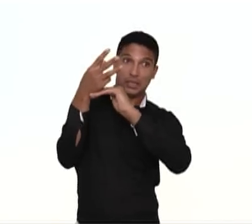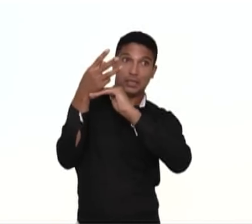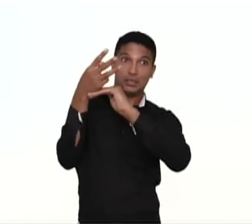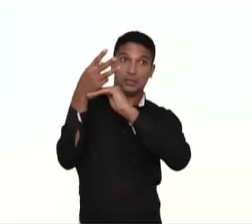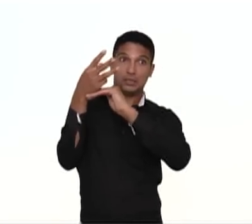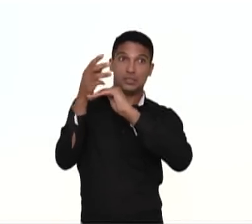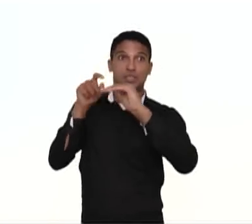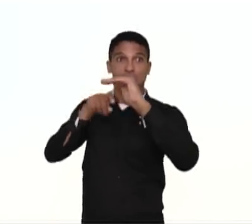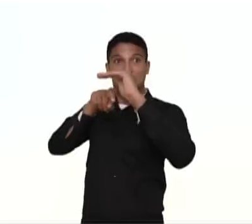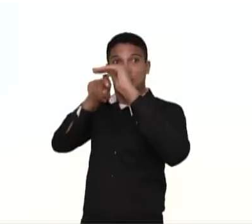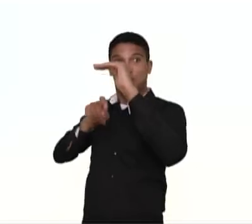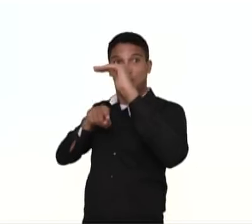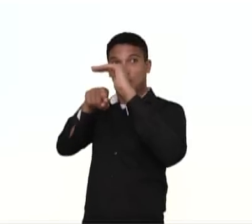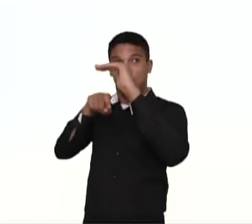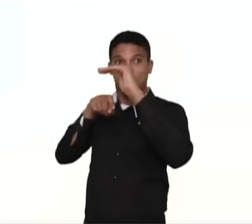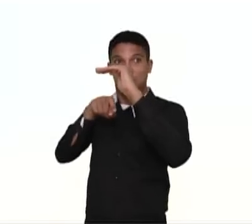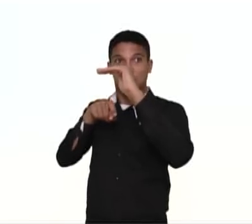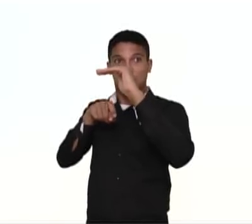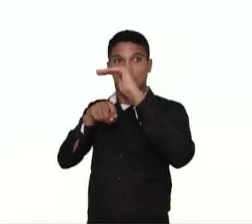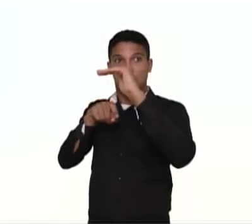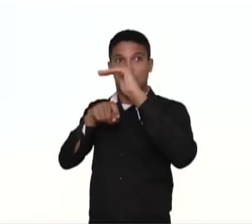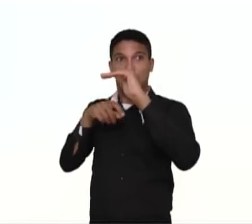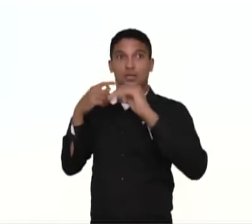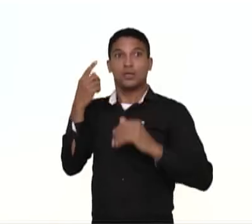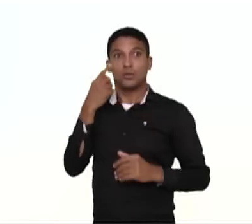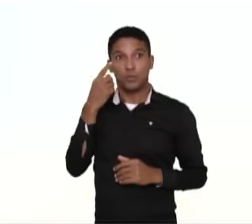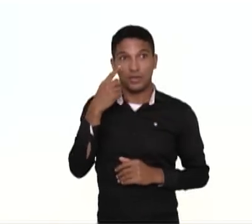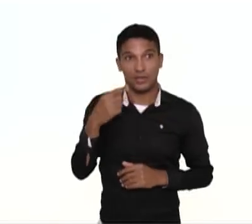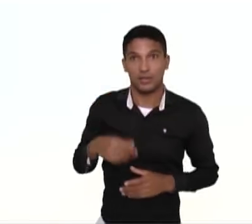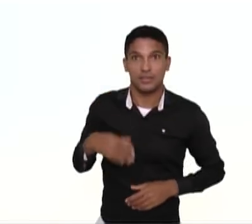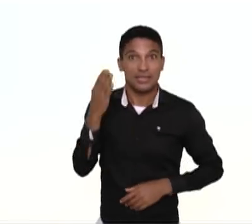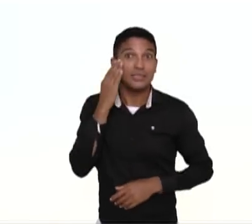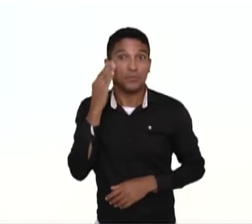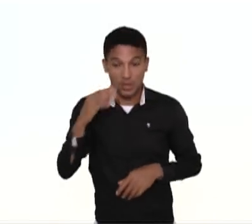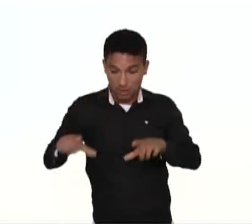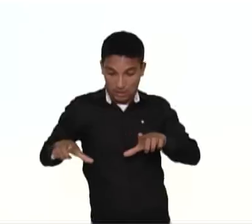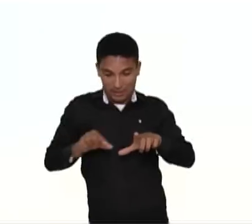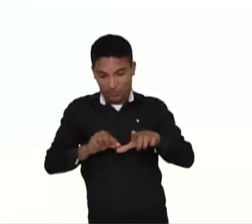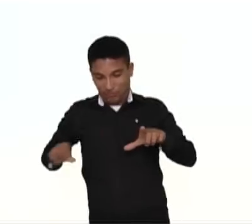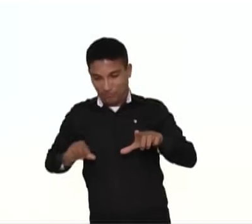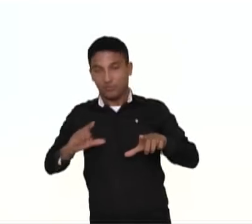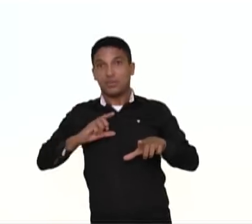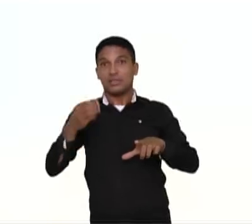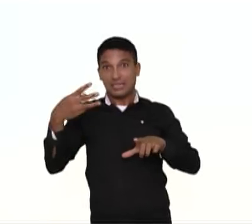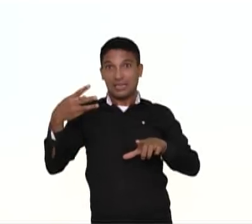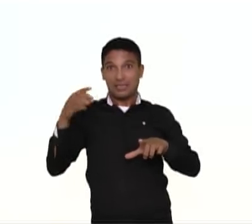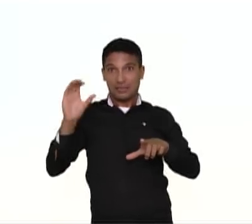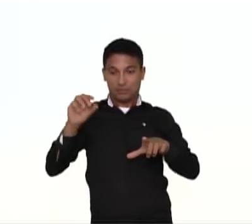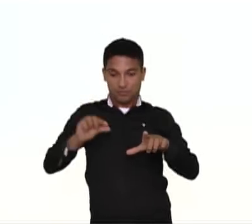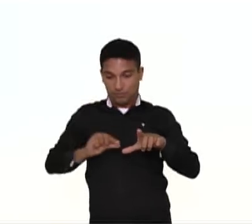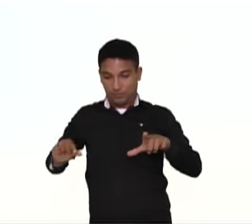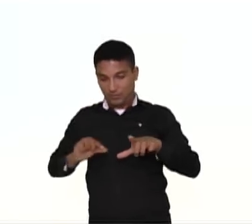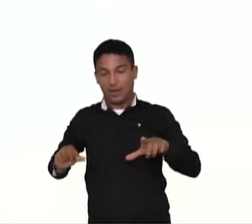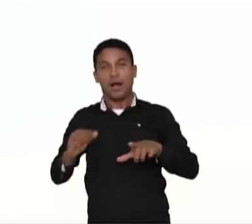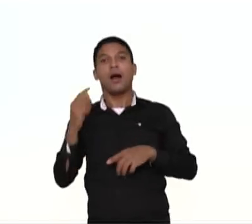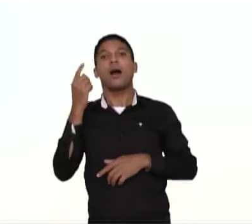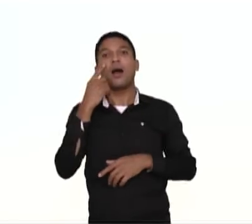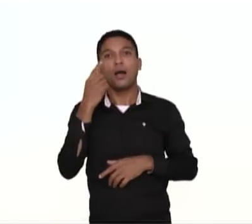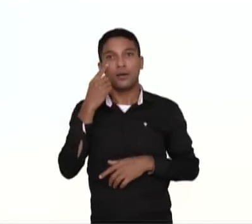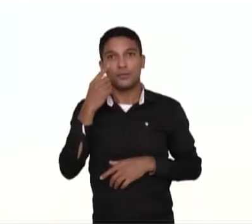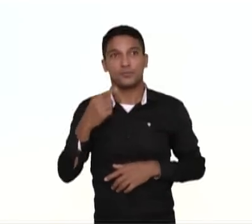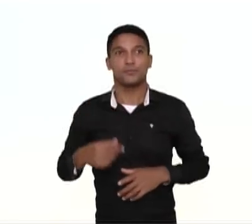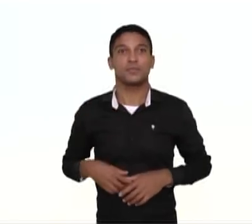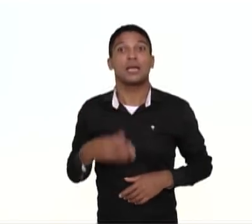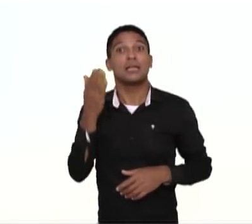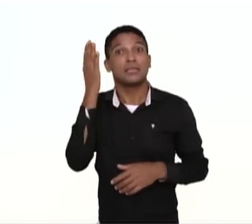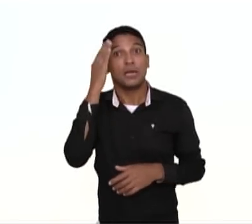caso aqui, desenho, tem 3 centímetros, eu quero saber o tamanho real, por isso o x ficou no denominador. Bem,